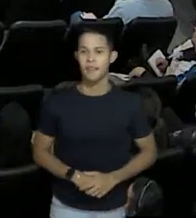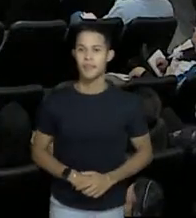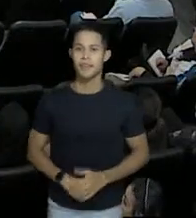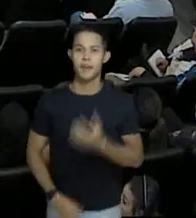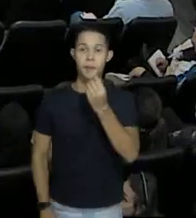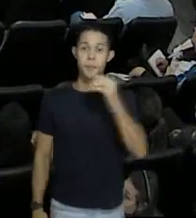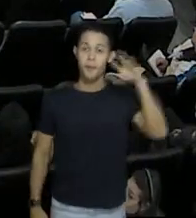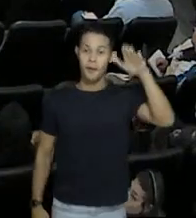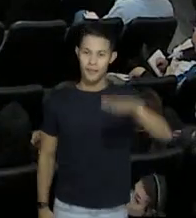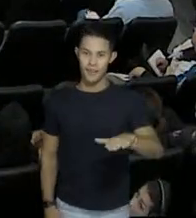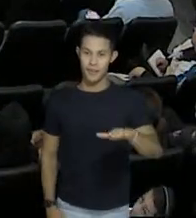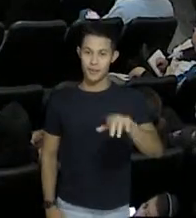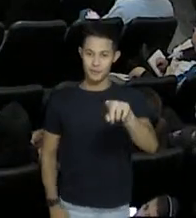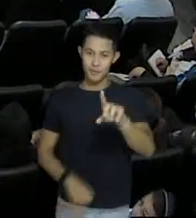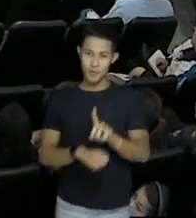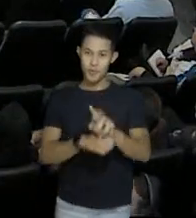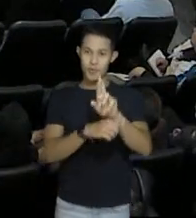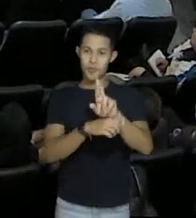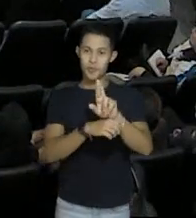no começo